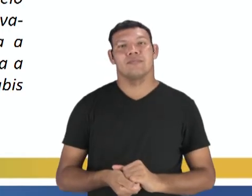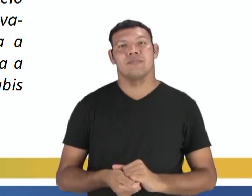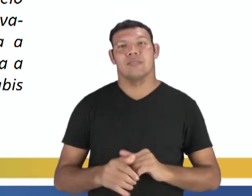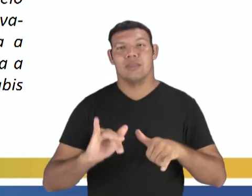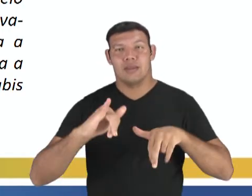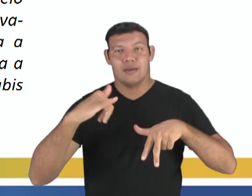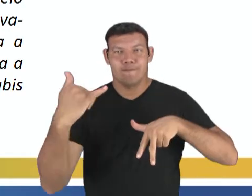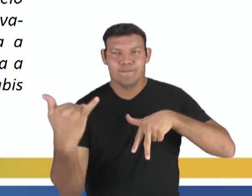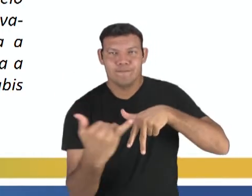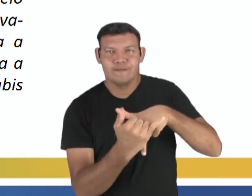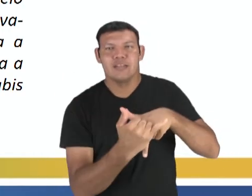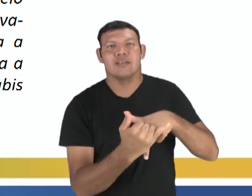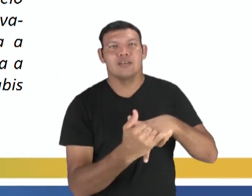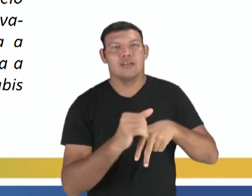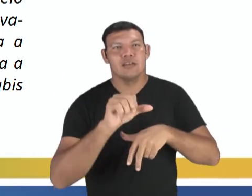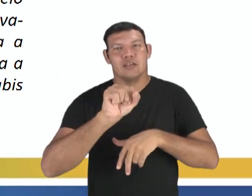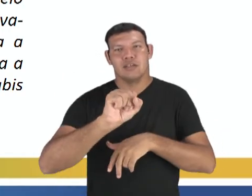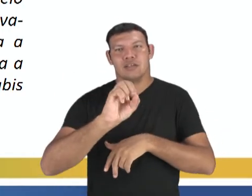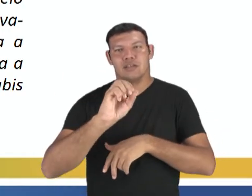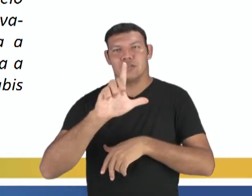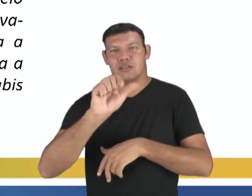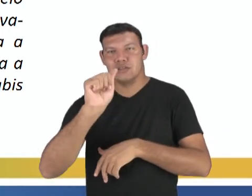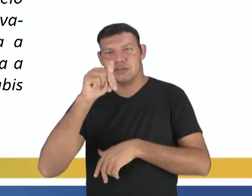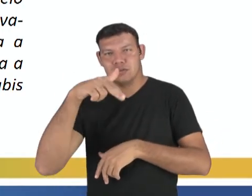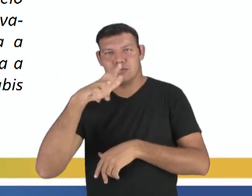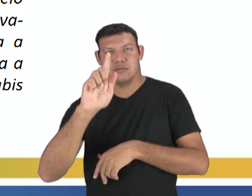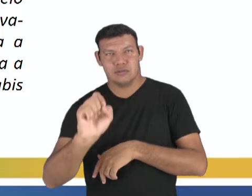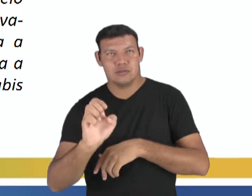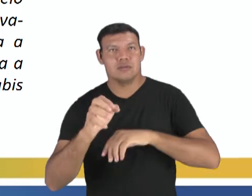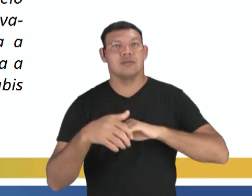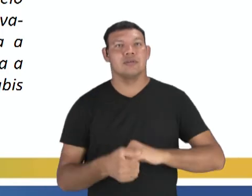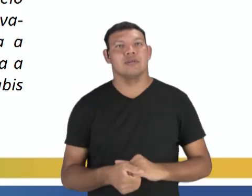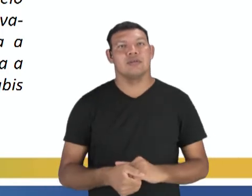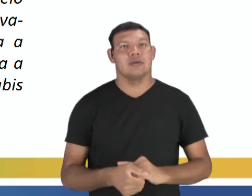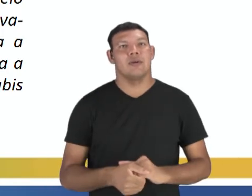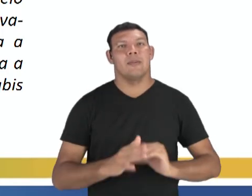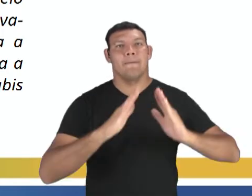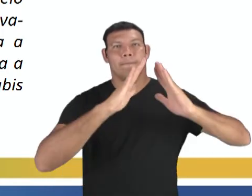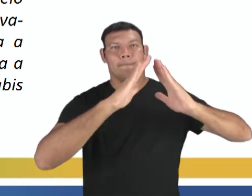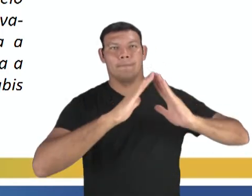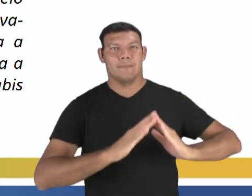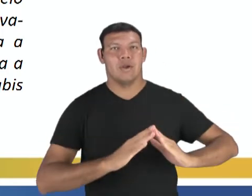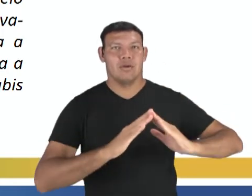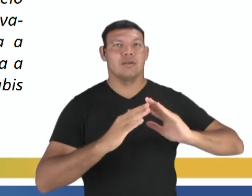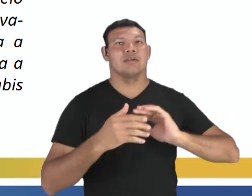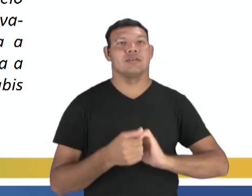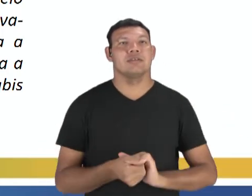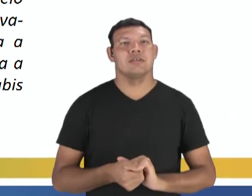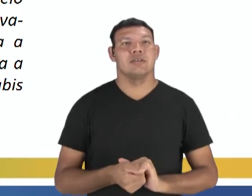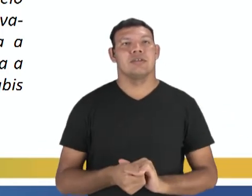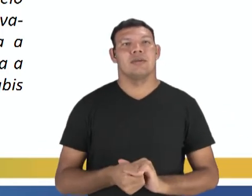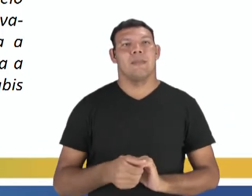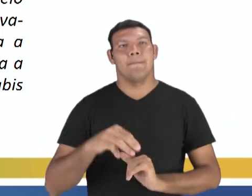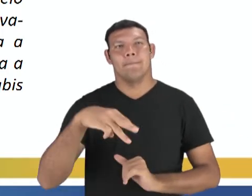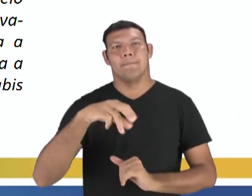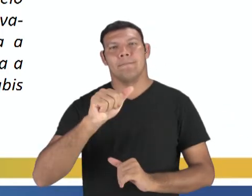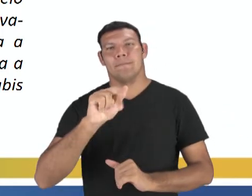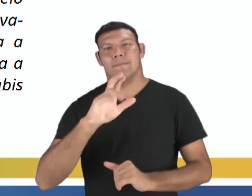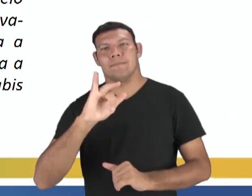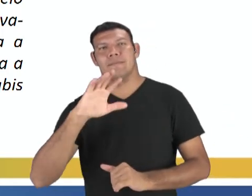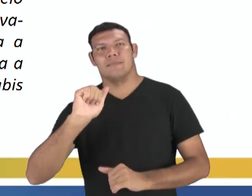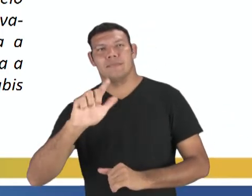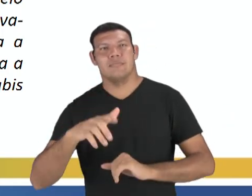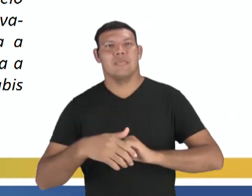vítima Solange dos Santos, 22 anos, moradora da cidade de Marília, era magra, alta,